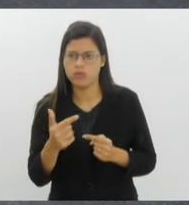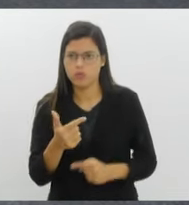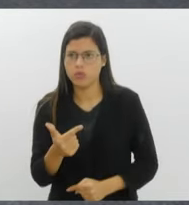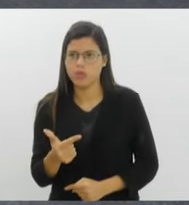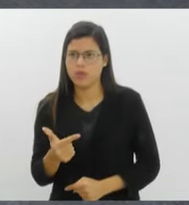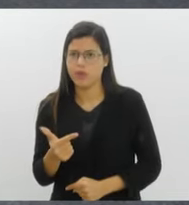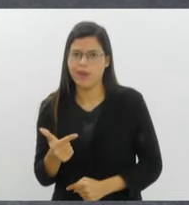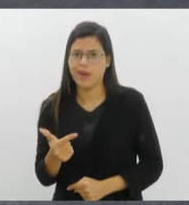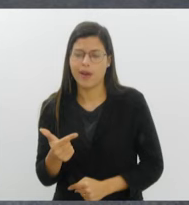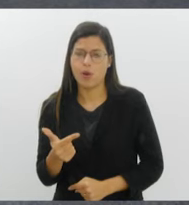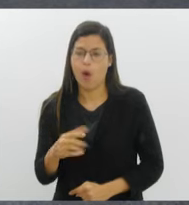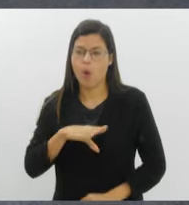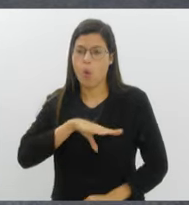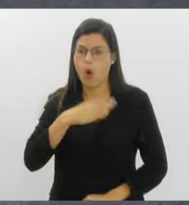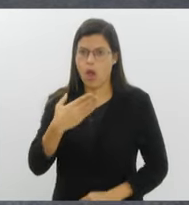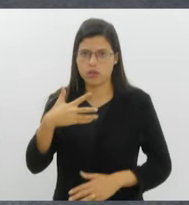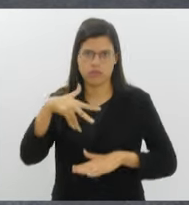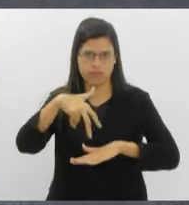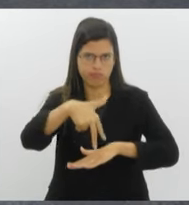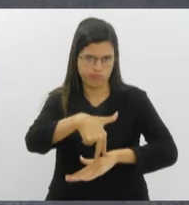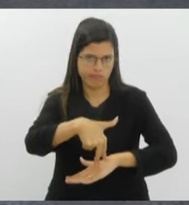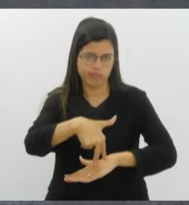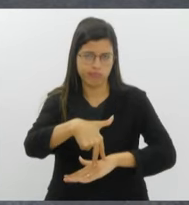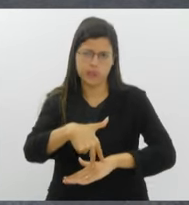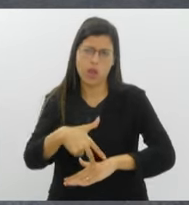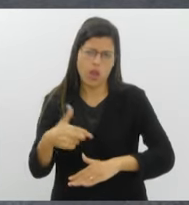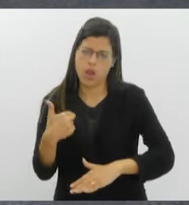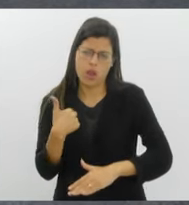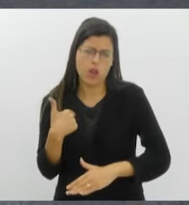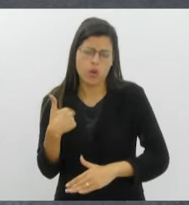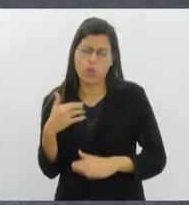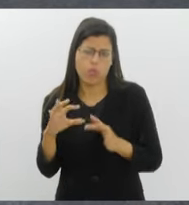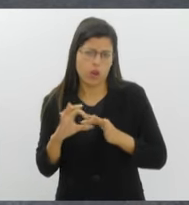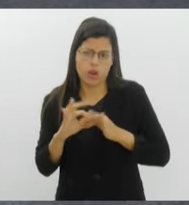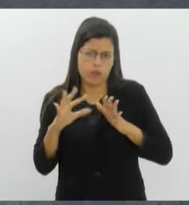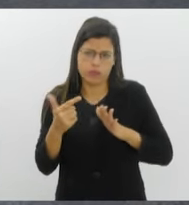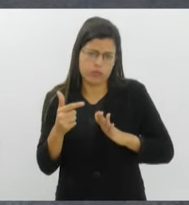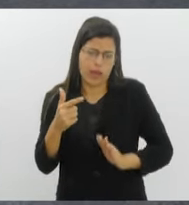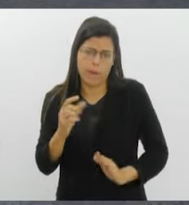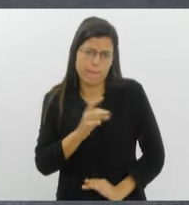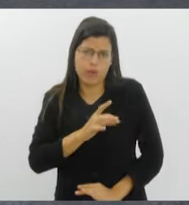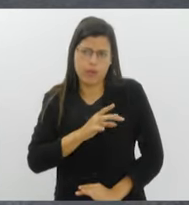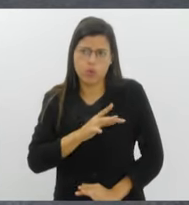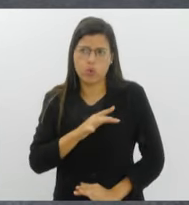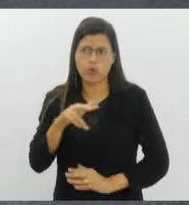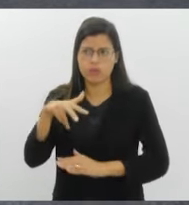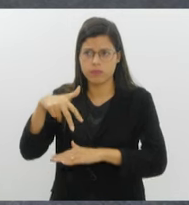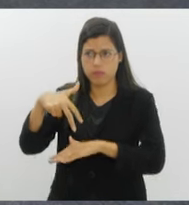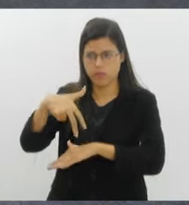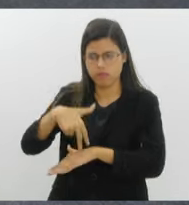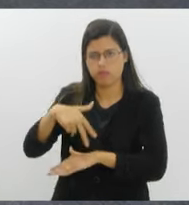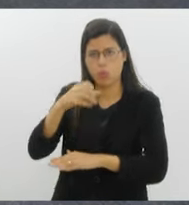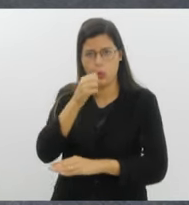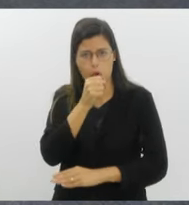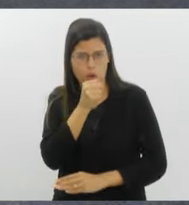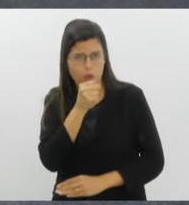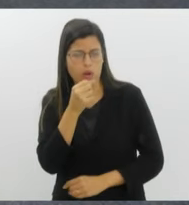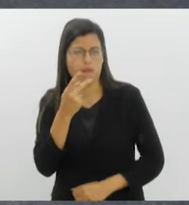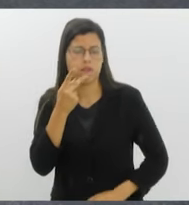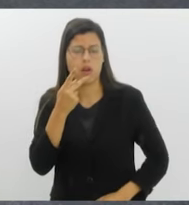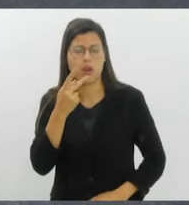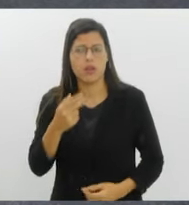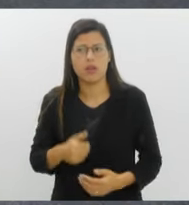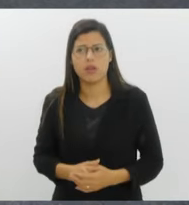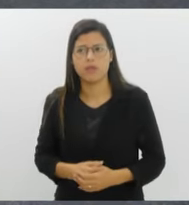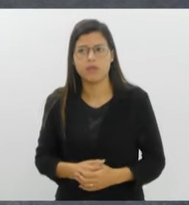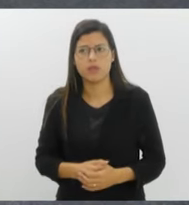de pisar aqui no plenário. Eu, como não tenho rabo preso, assim como Vossa Excelência, vim aqui ao microfone de aparte e falei, olha,